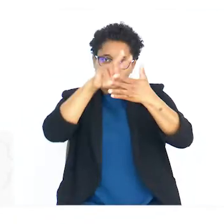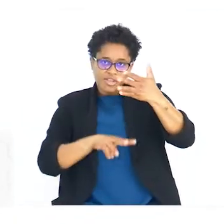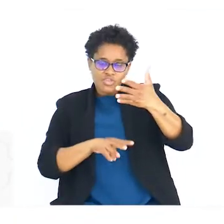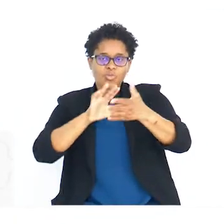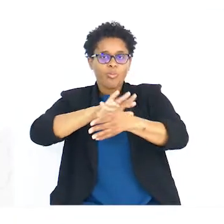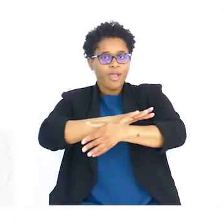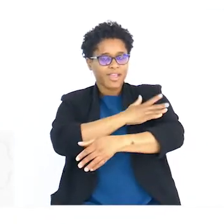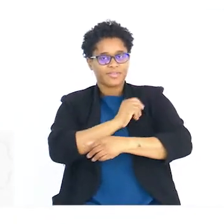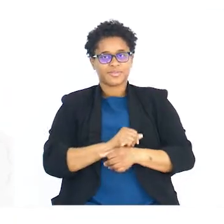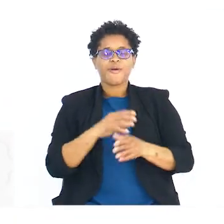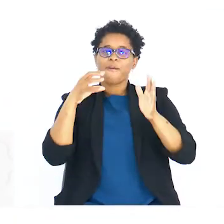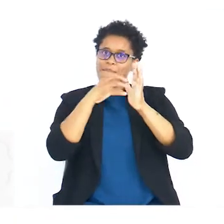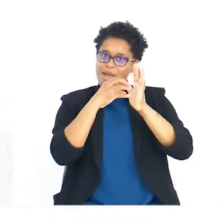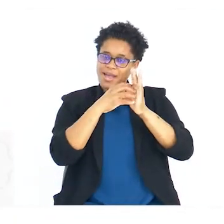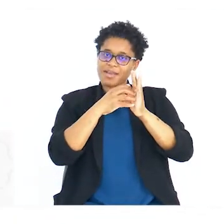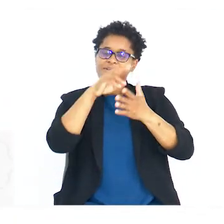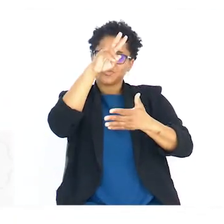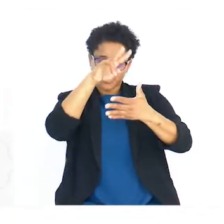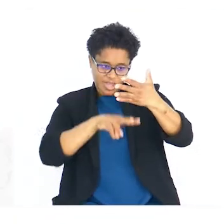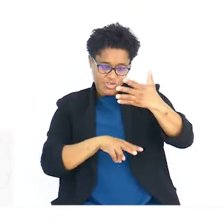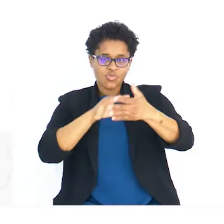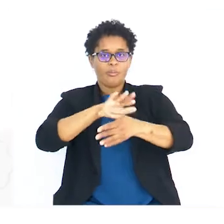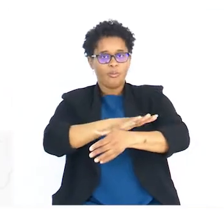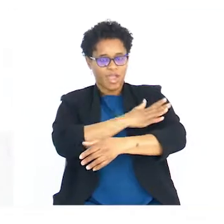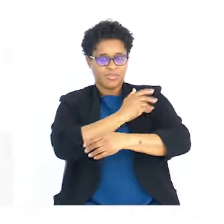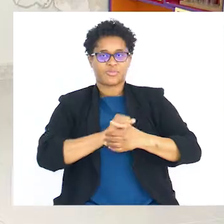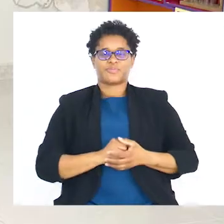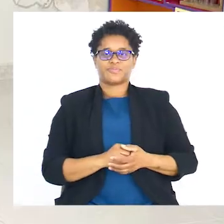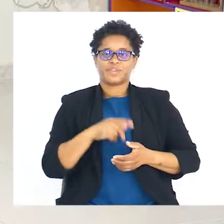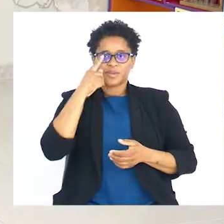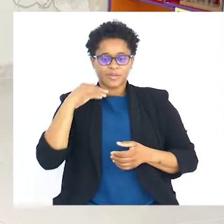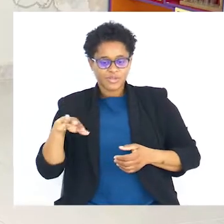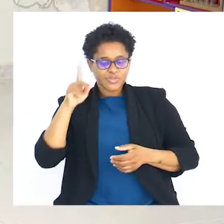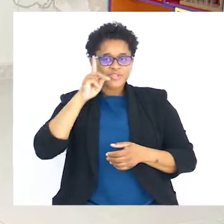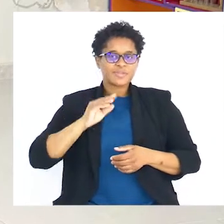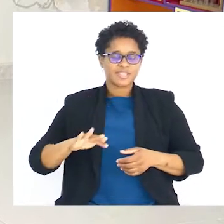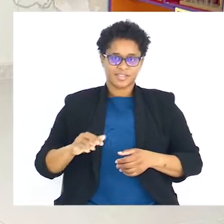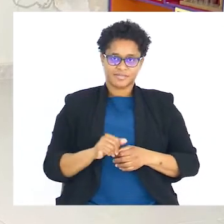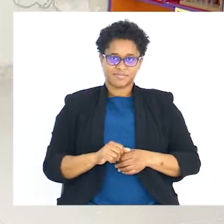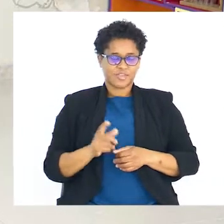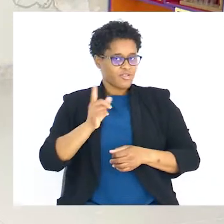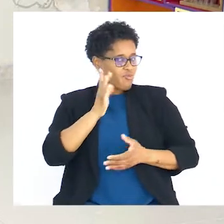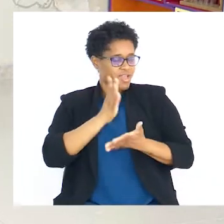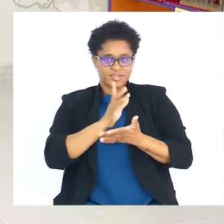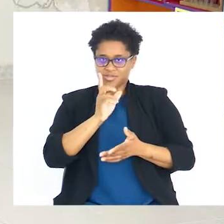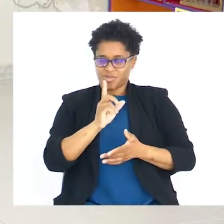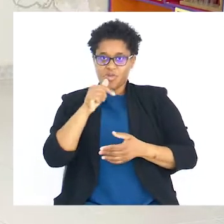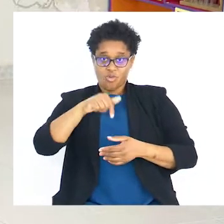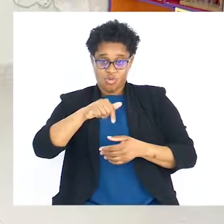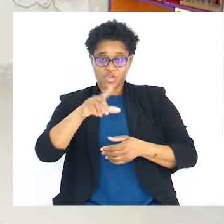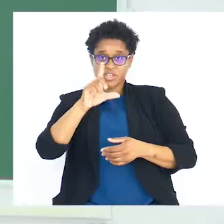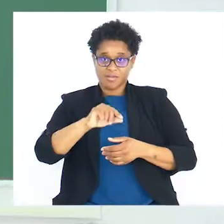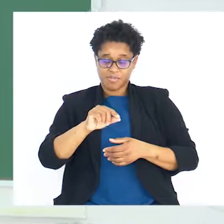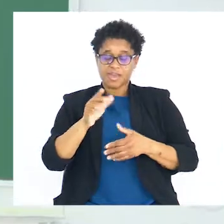Texto poético. Marcas do texto poético. Meninos e meninas, não só,